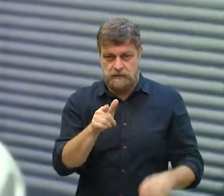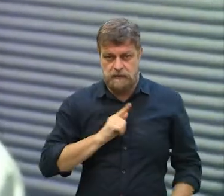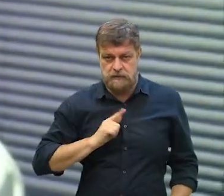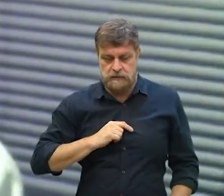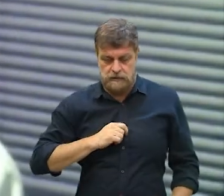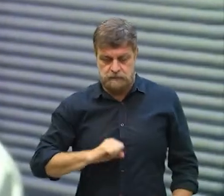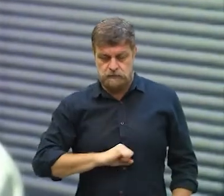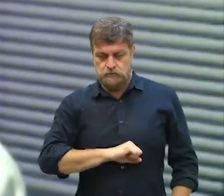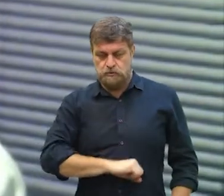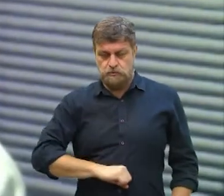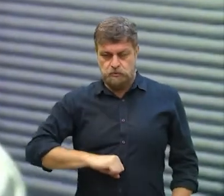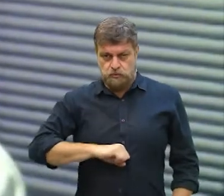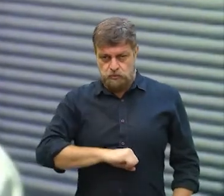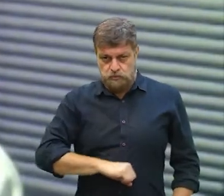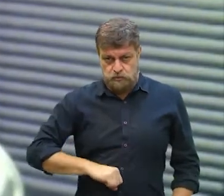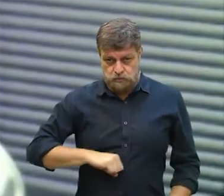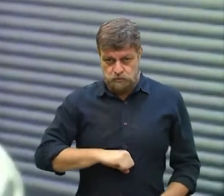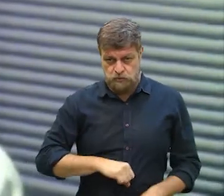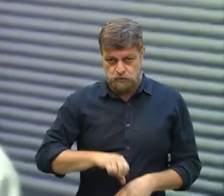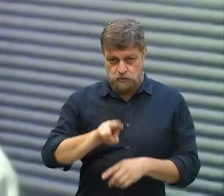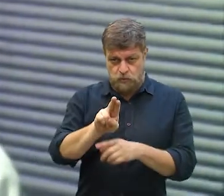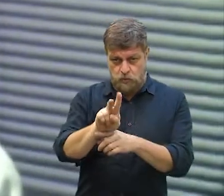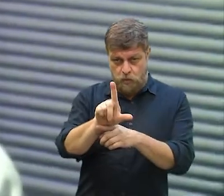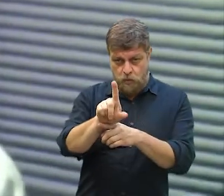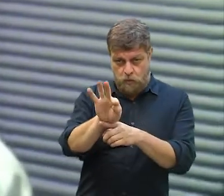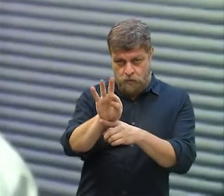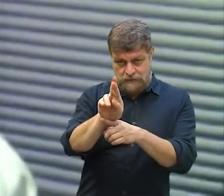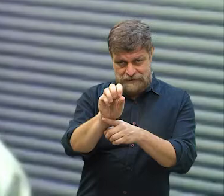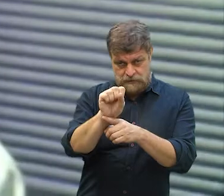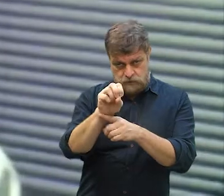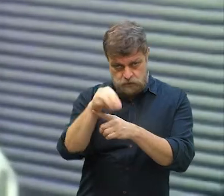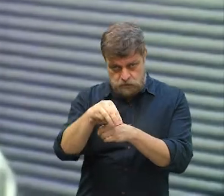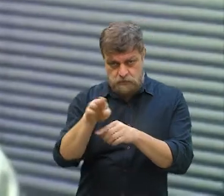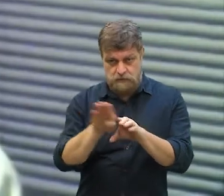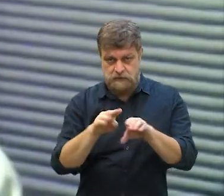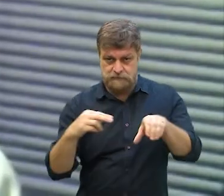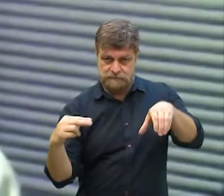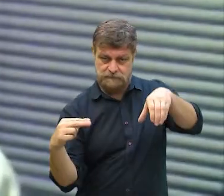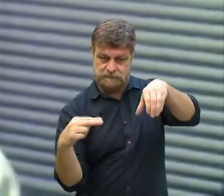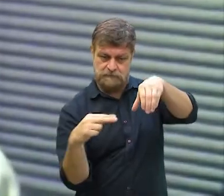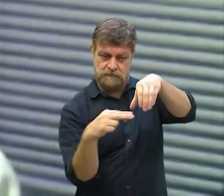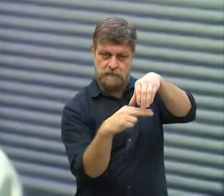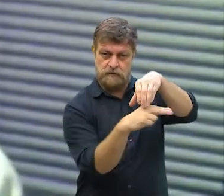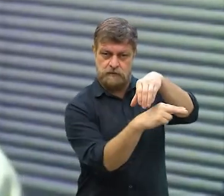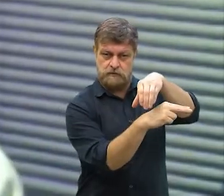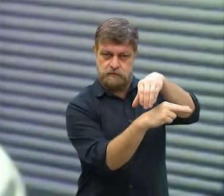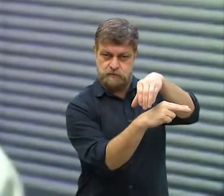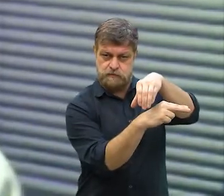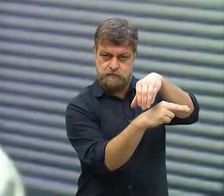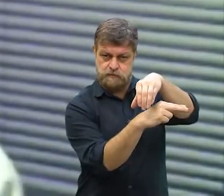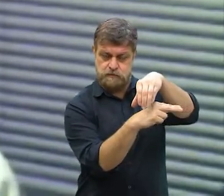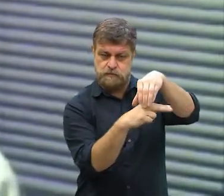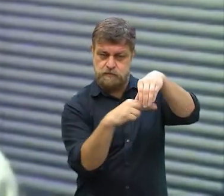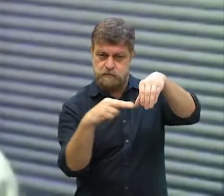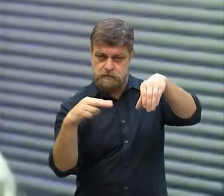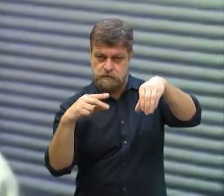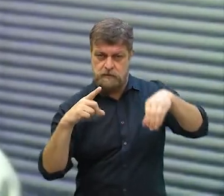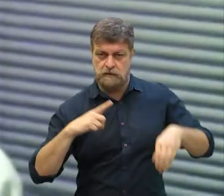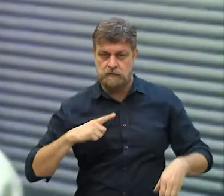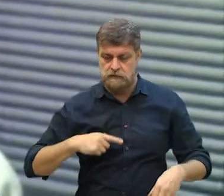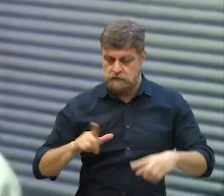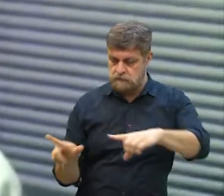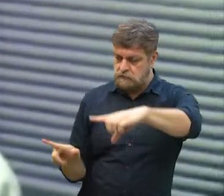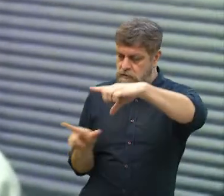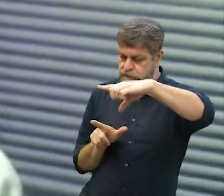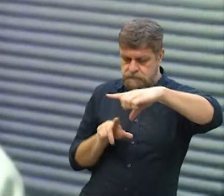gente tem a ultrassonografia, que traz algumas informações a mais, tem hoje a ressonância magnética, que também consegue trazer algumas suspeitas a mais